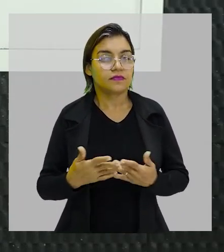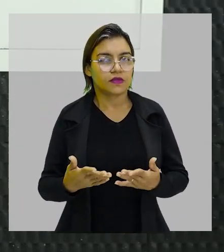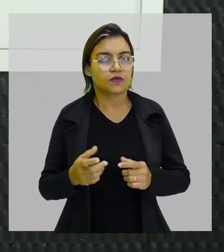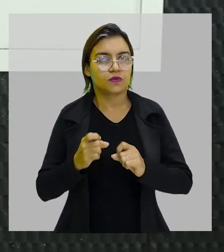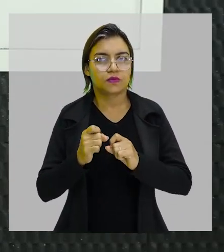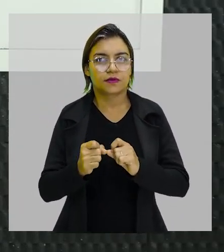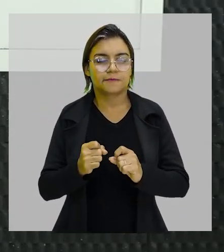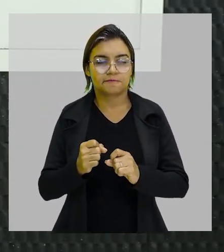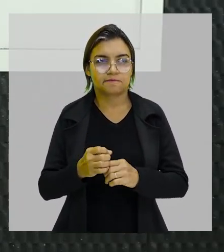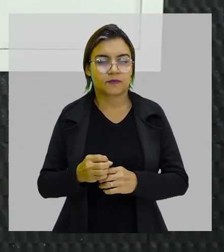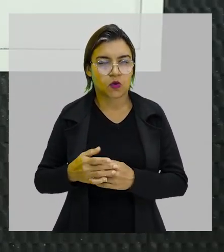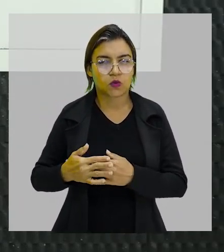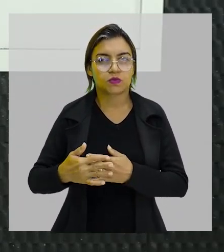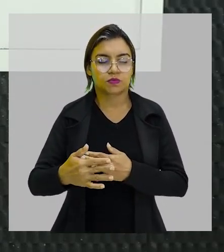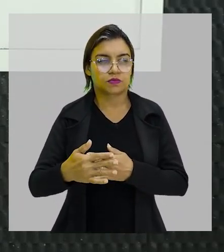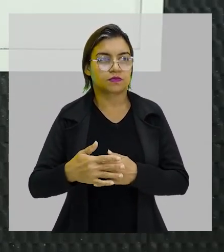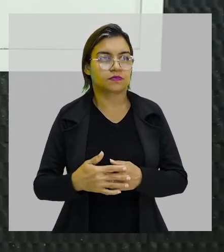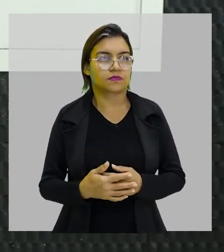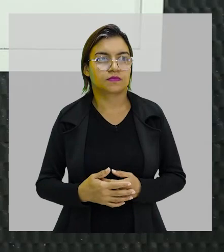facilitar, vai ficar assim, ó.